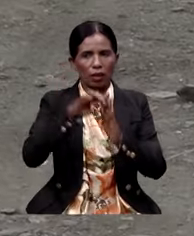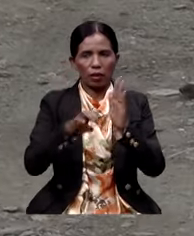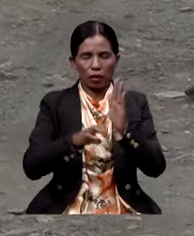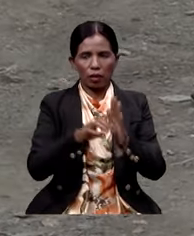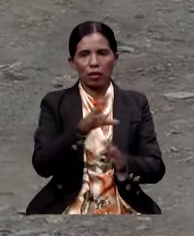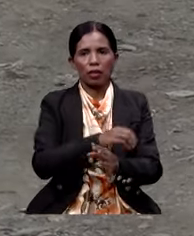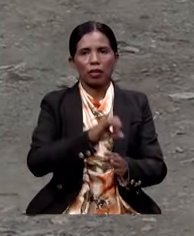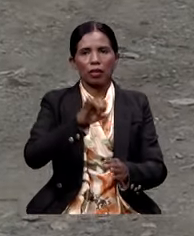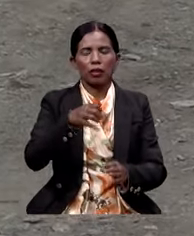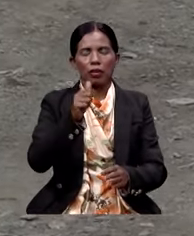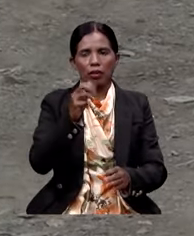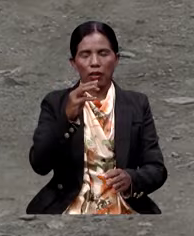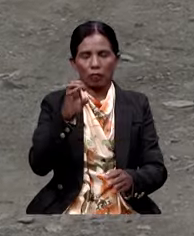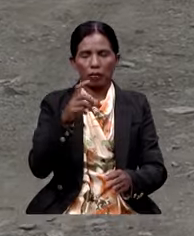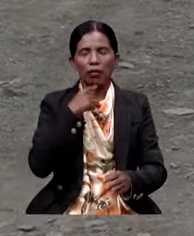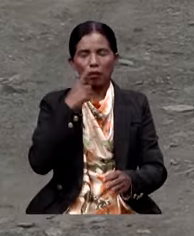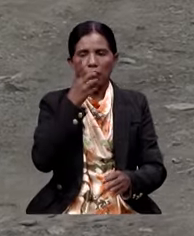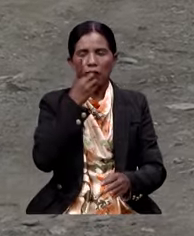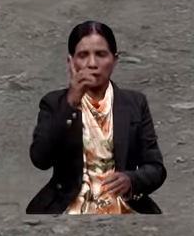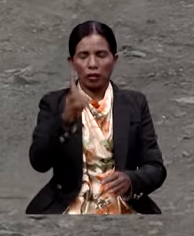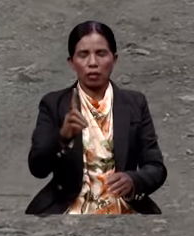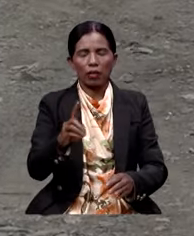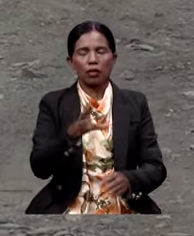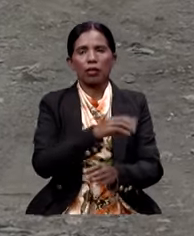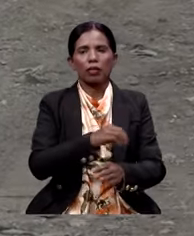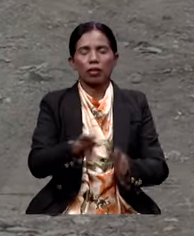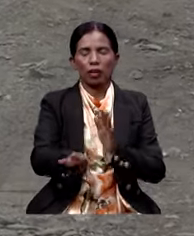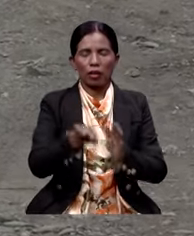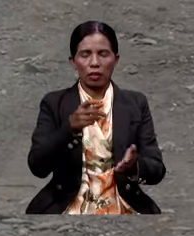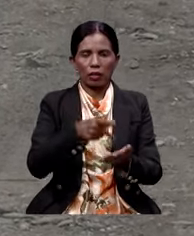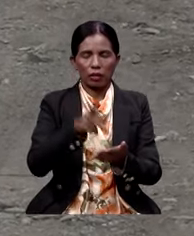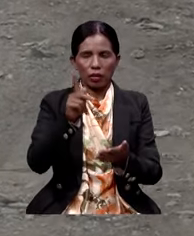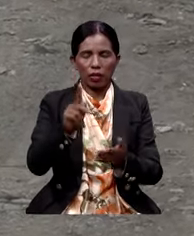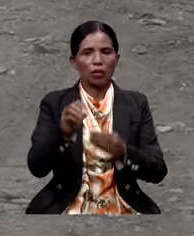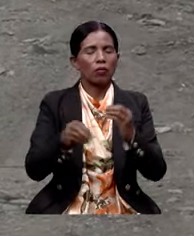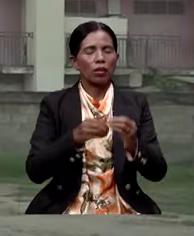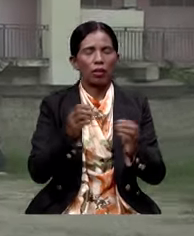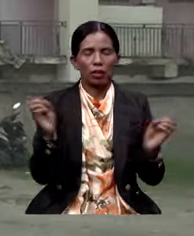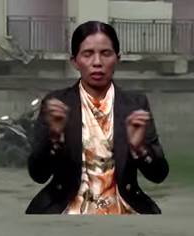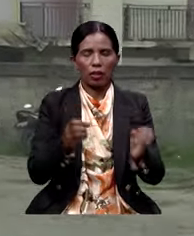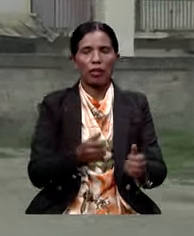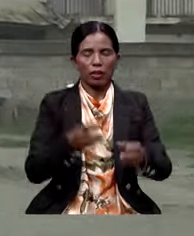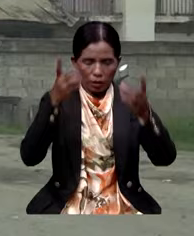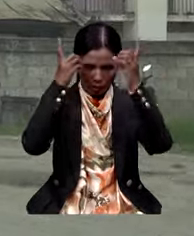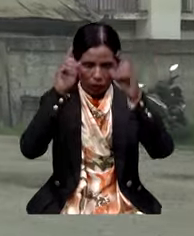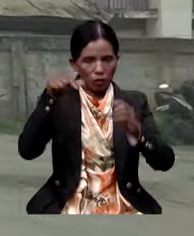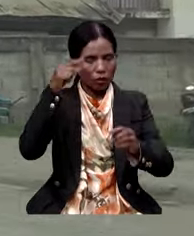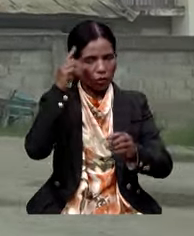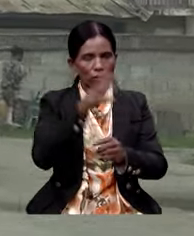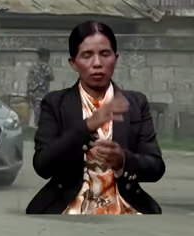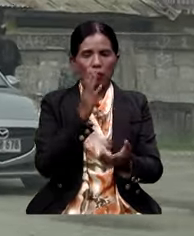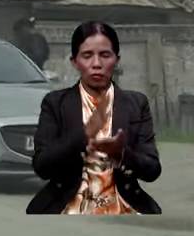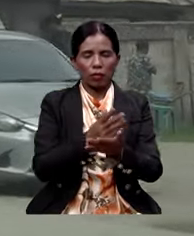Propriedades, Jaime Xavier López, nos declara colégio ne se retan sanção banhira la cumpre decisão governo onde impede